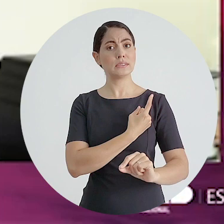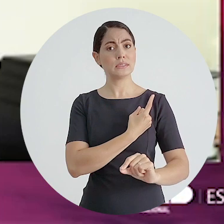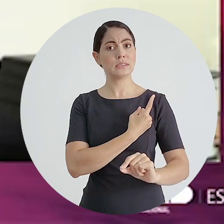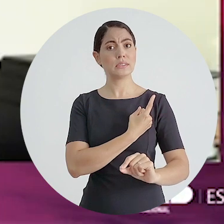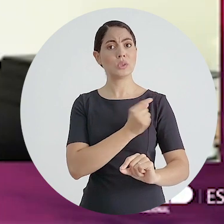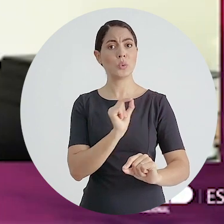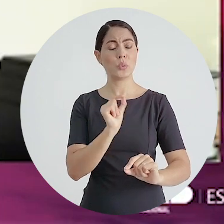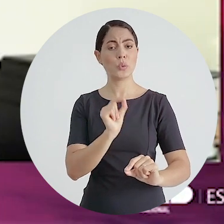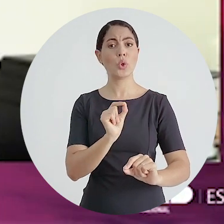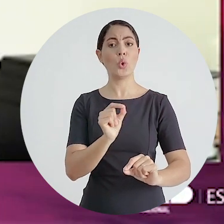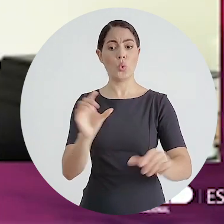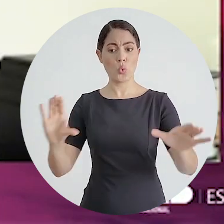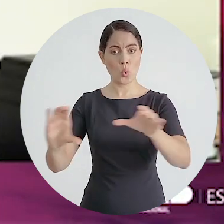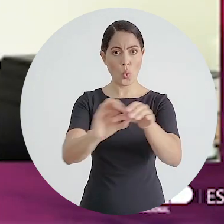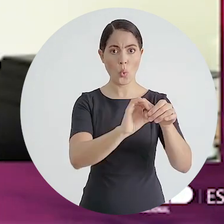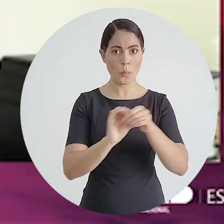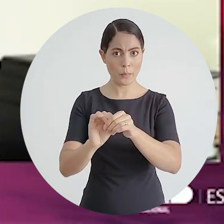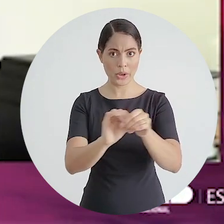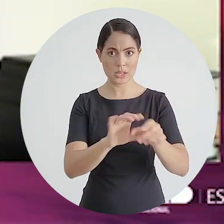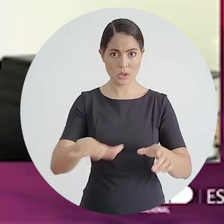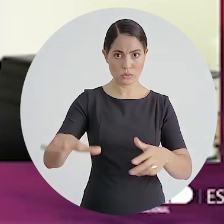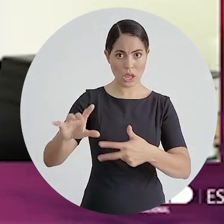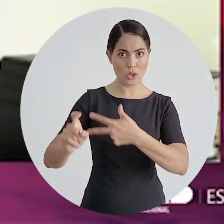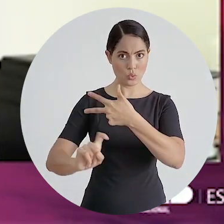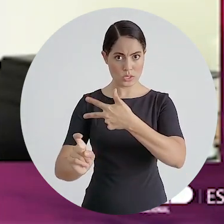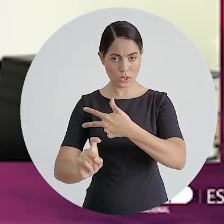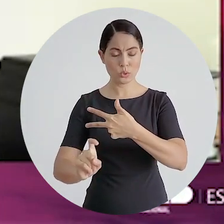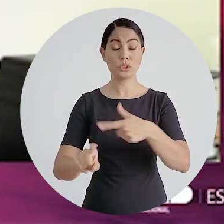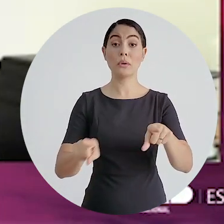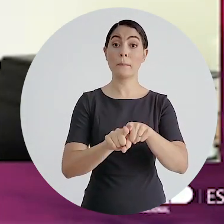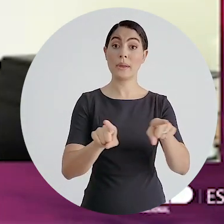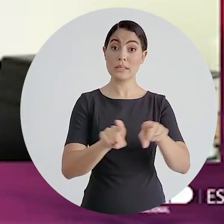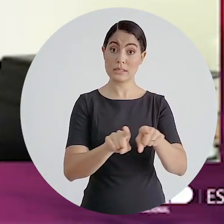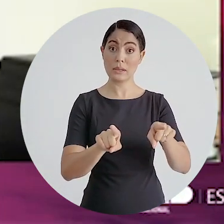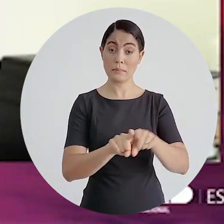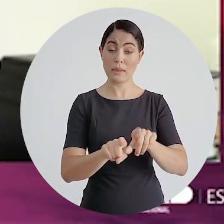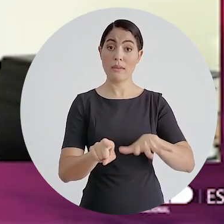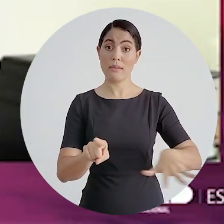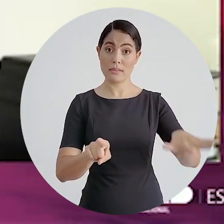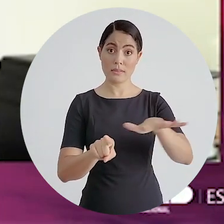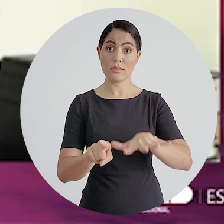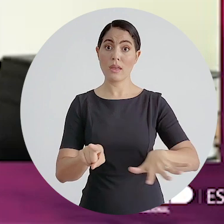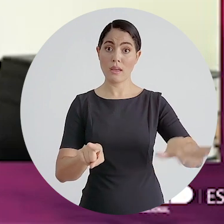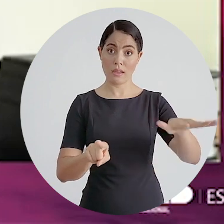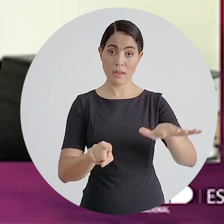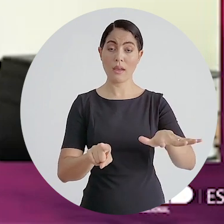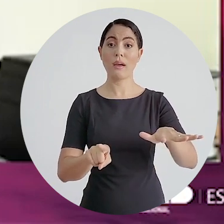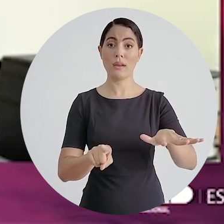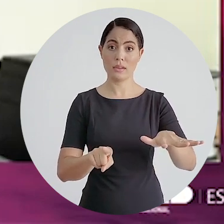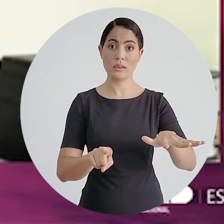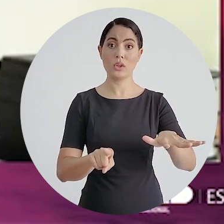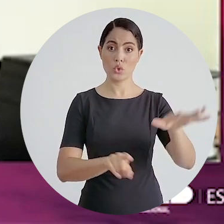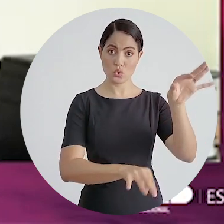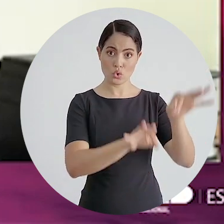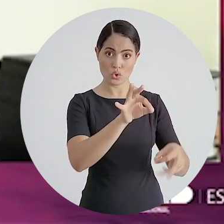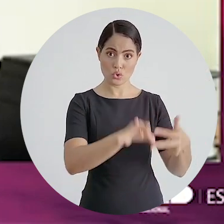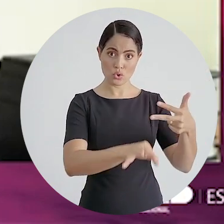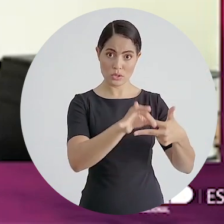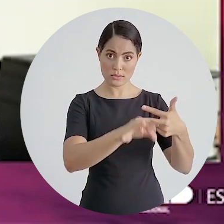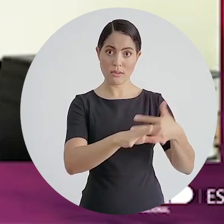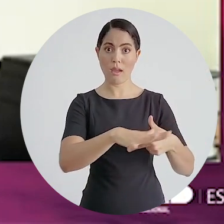apenas com a cooperação, a participação do Poder Executivo, mas também do